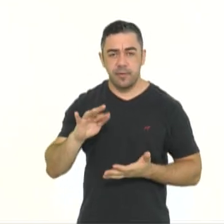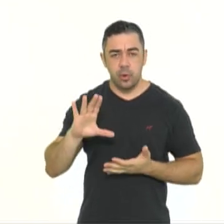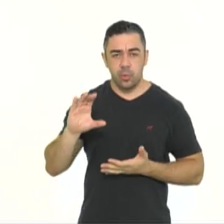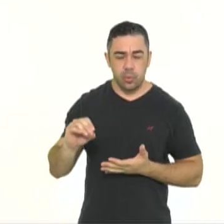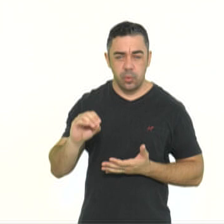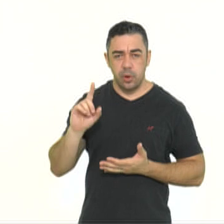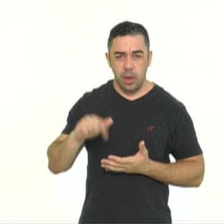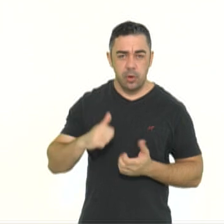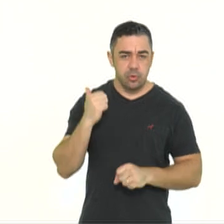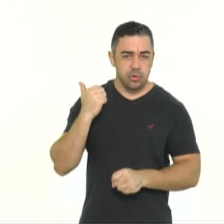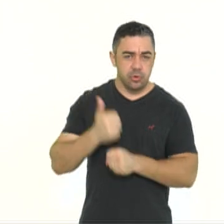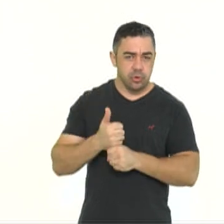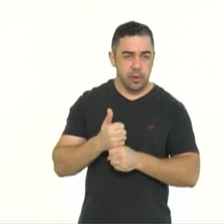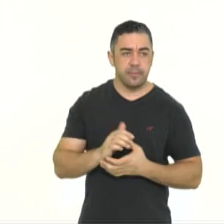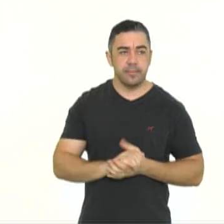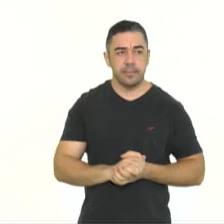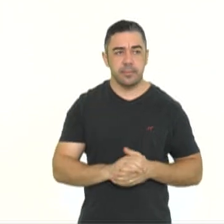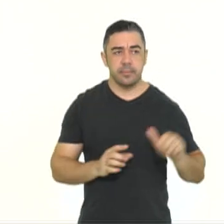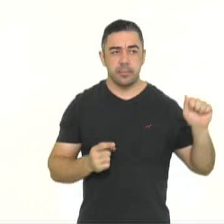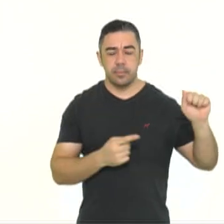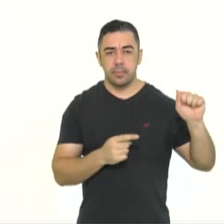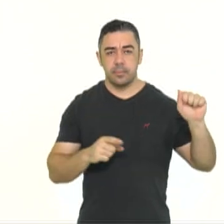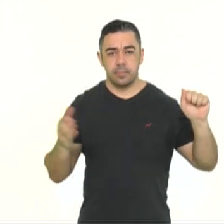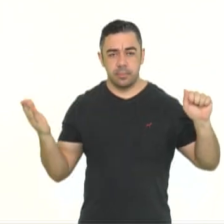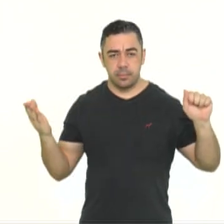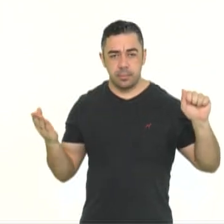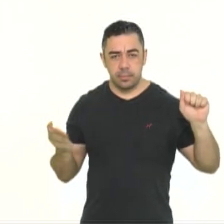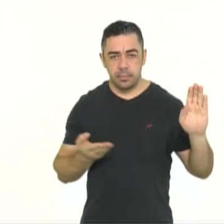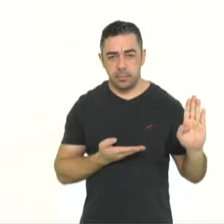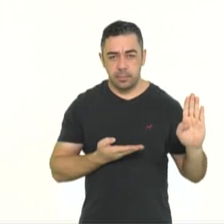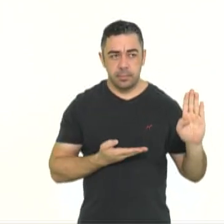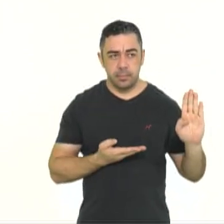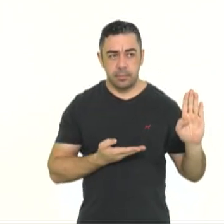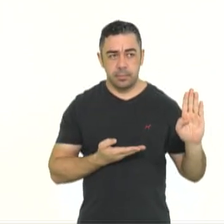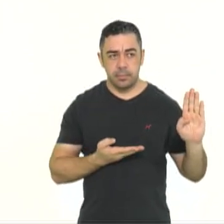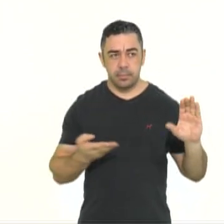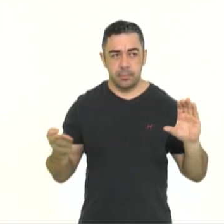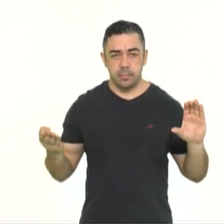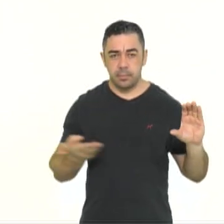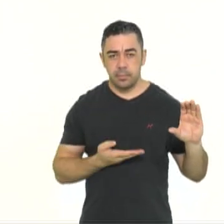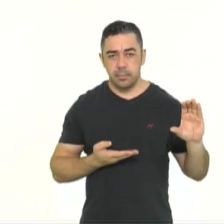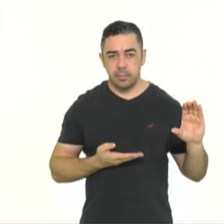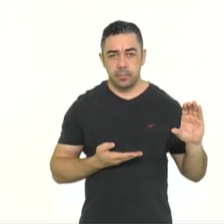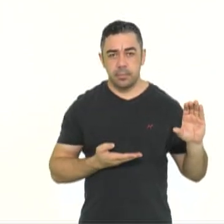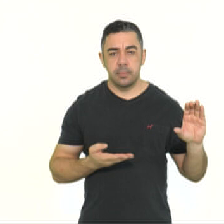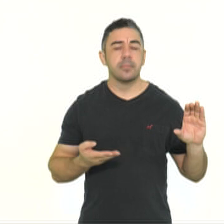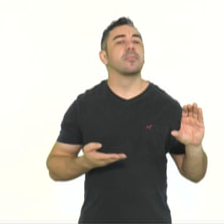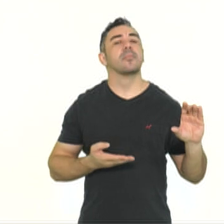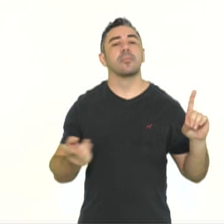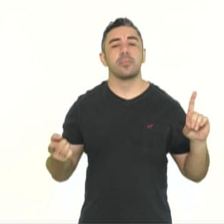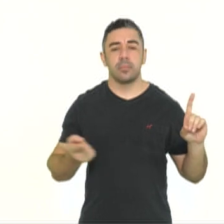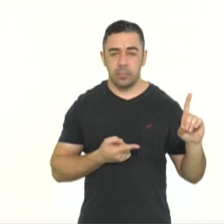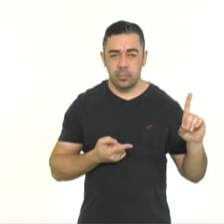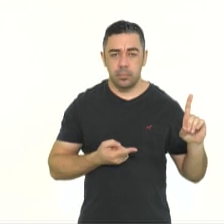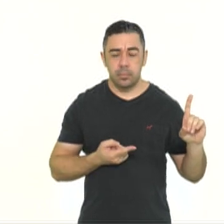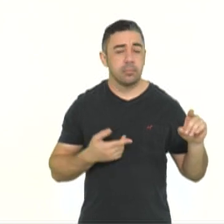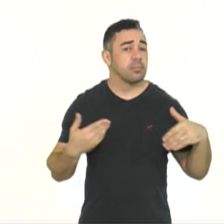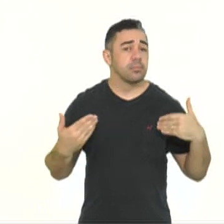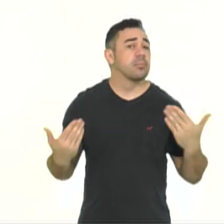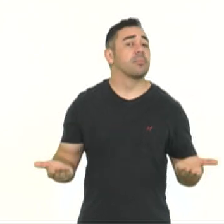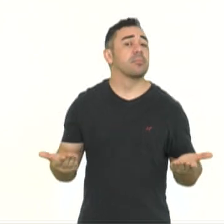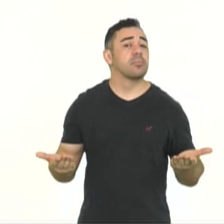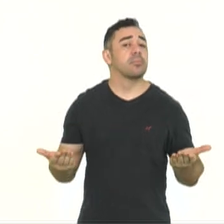chefe lendário. Letra A, Merovingia? B, Carolíngia? C, Clovíngia? Ou letra D,